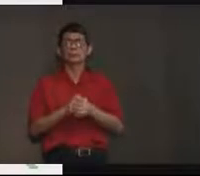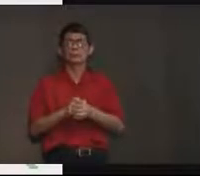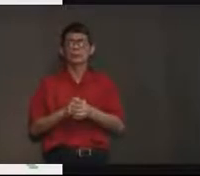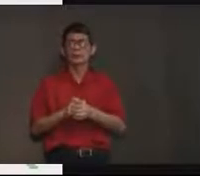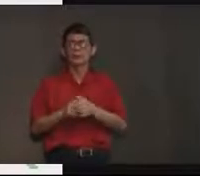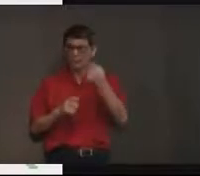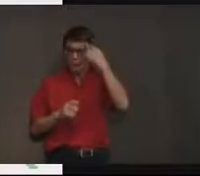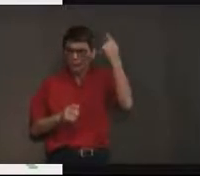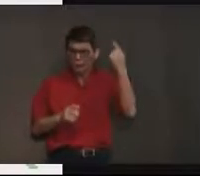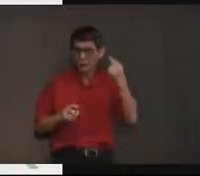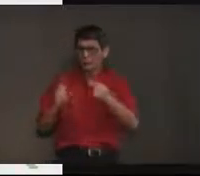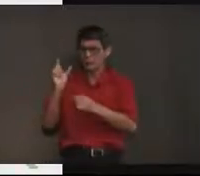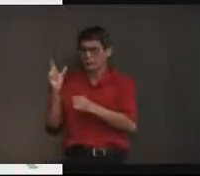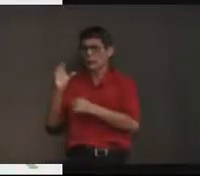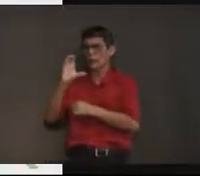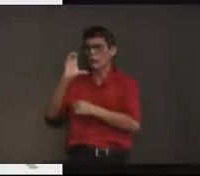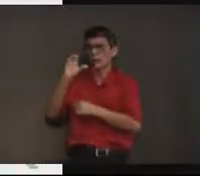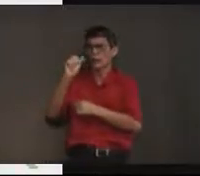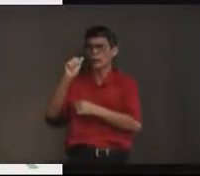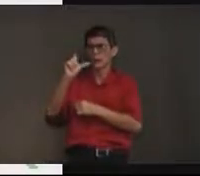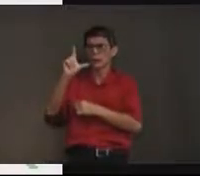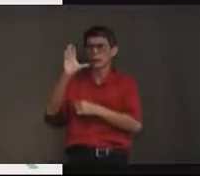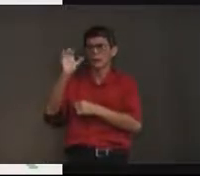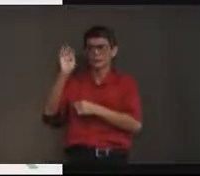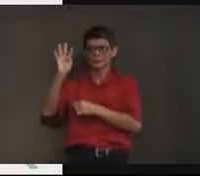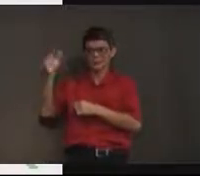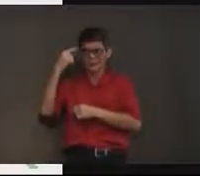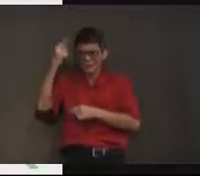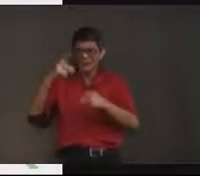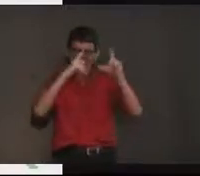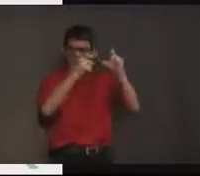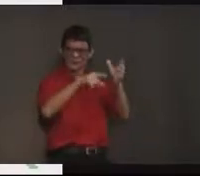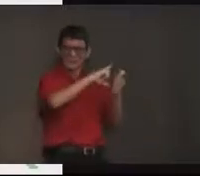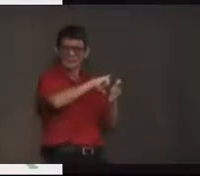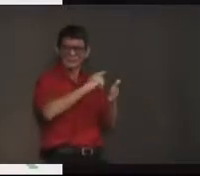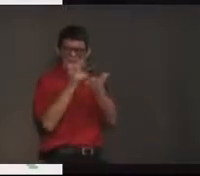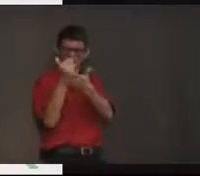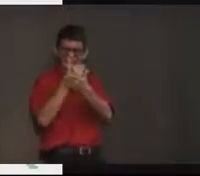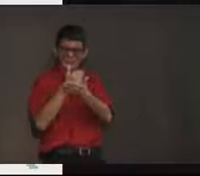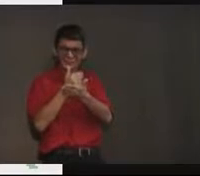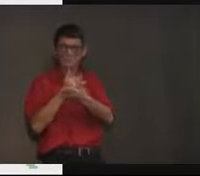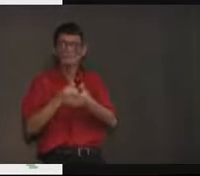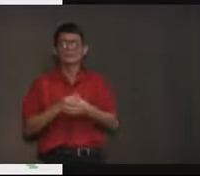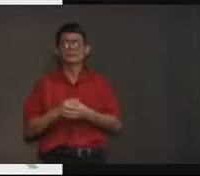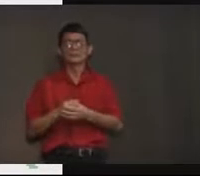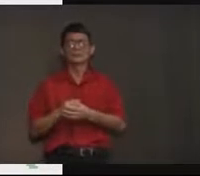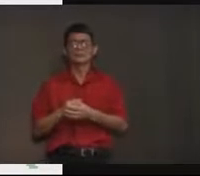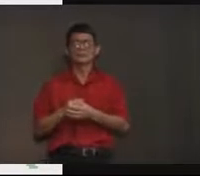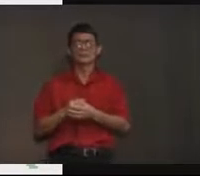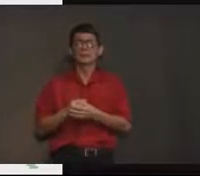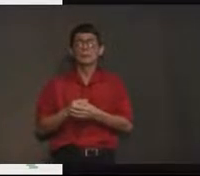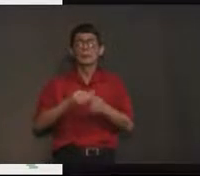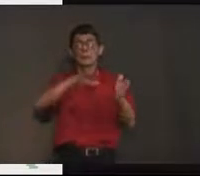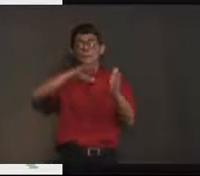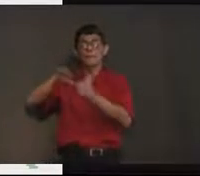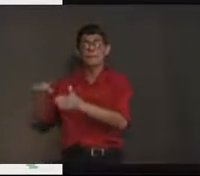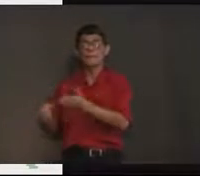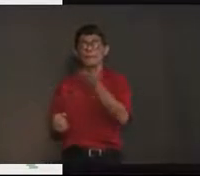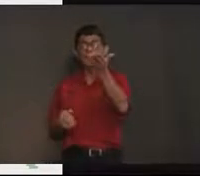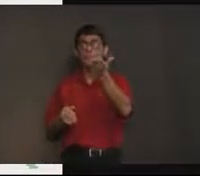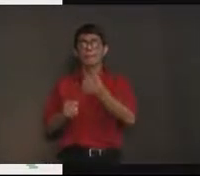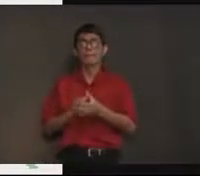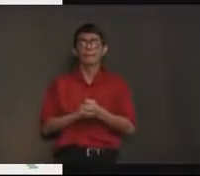palavrinha calcita calcita que a gente viu na foto do fundo é essa ideia e aqui tem